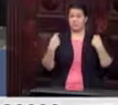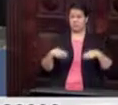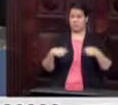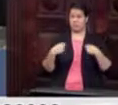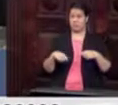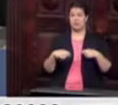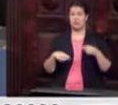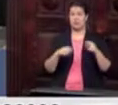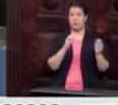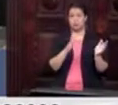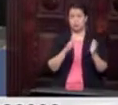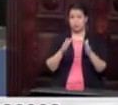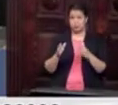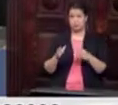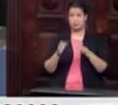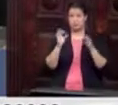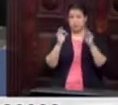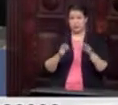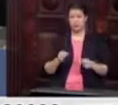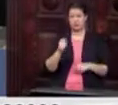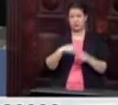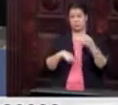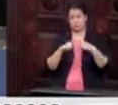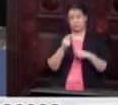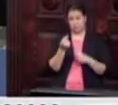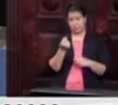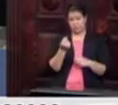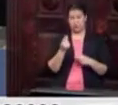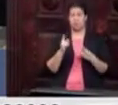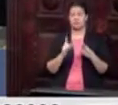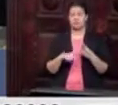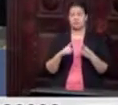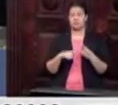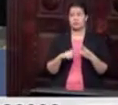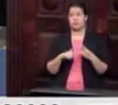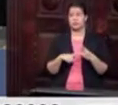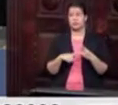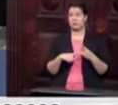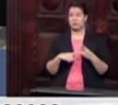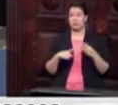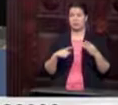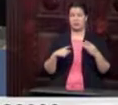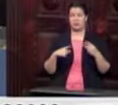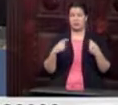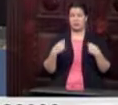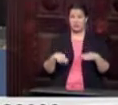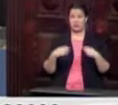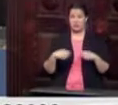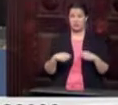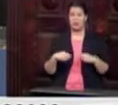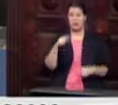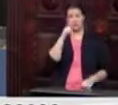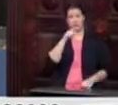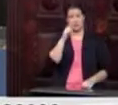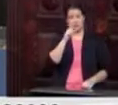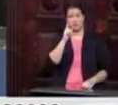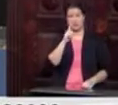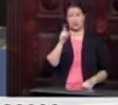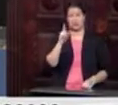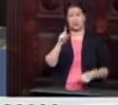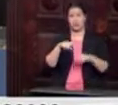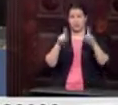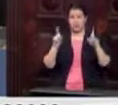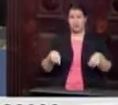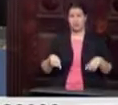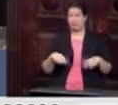de reorganização das finanças. E o terceiro, a necessidade de garantir o funcionamento de